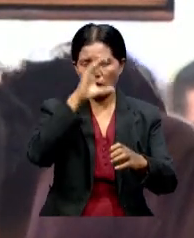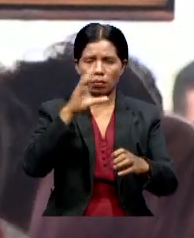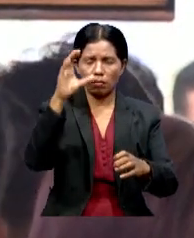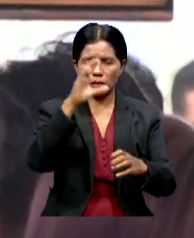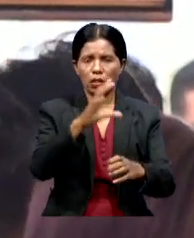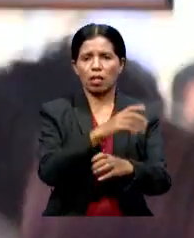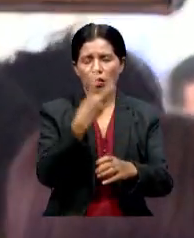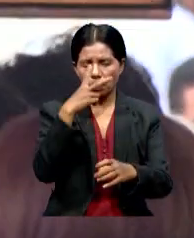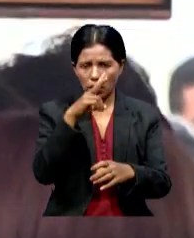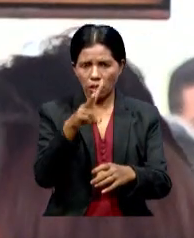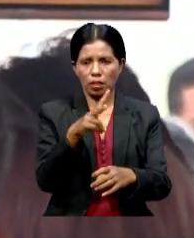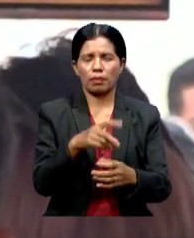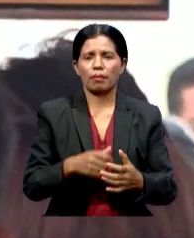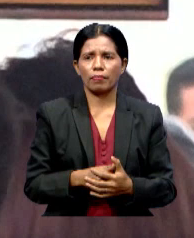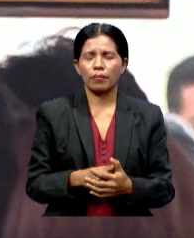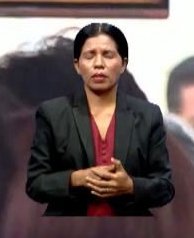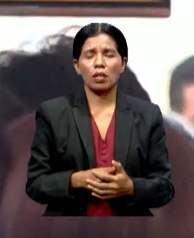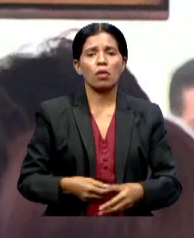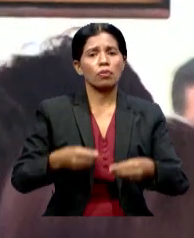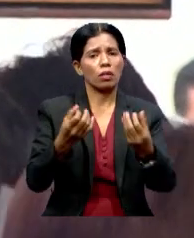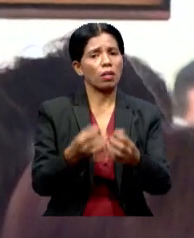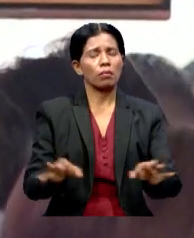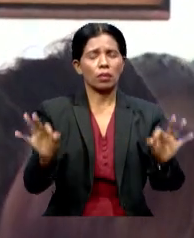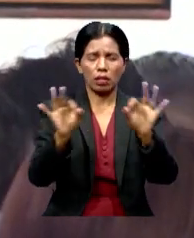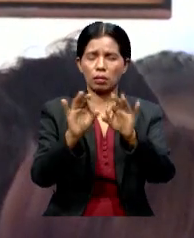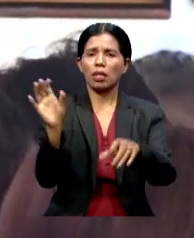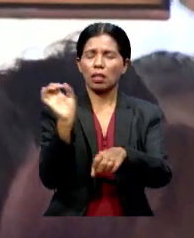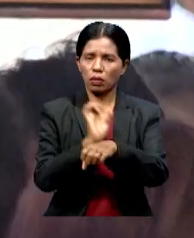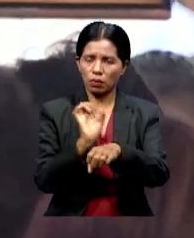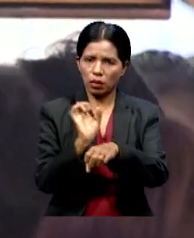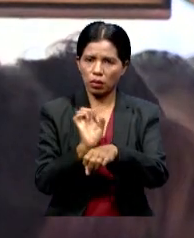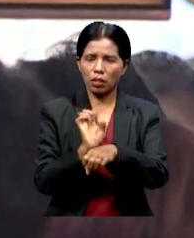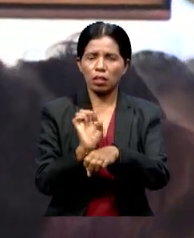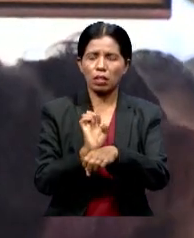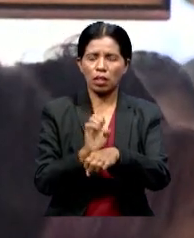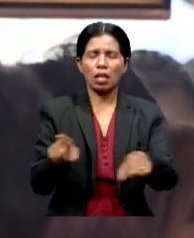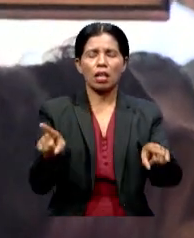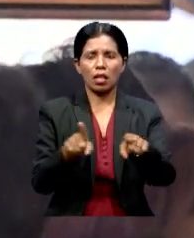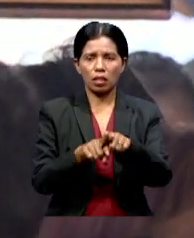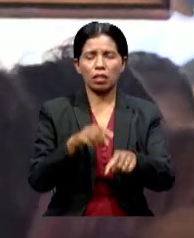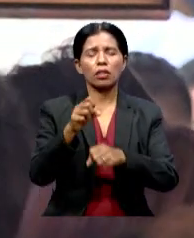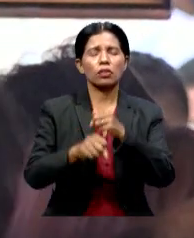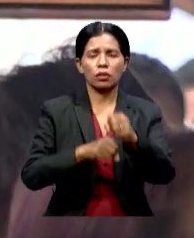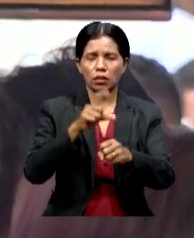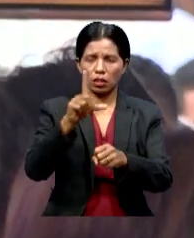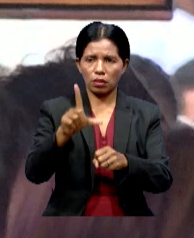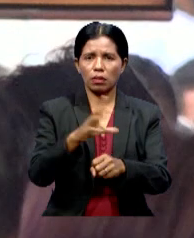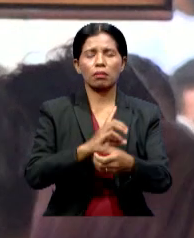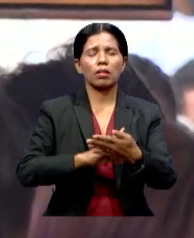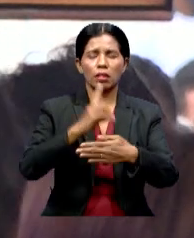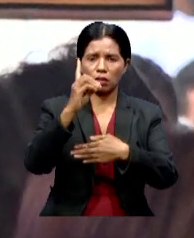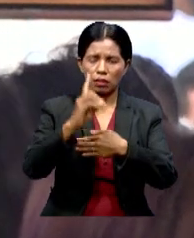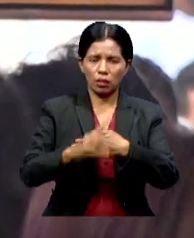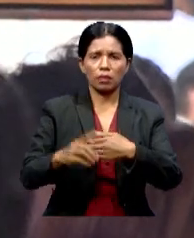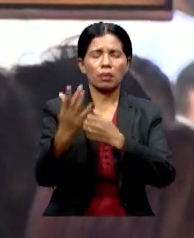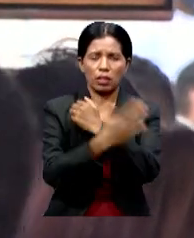enfatiza que foi importância da economia, no dar fator crucial no vital para o desenvolvimento da